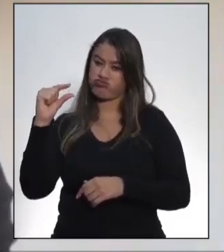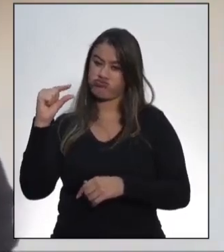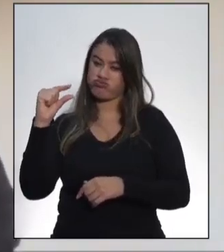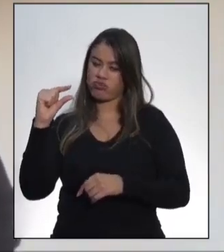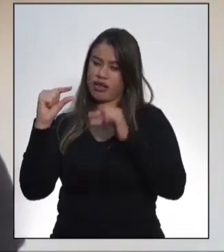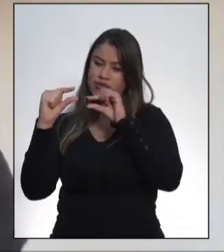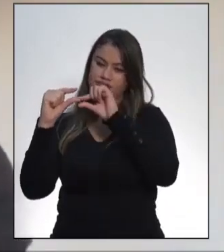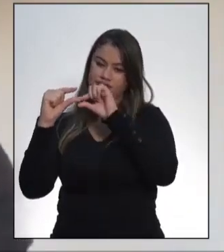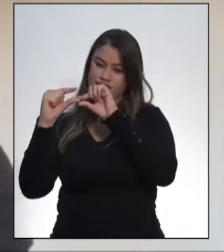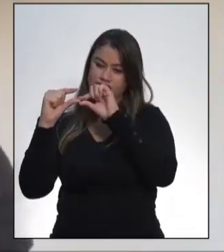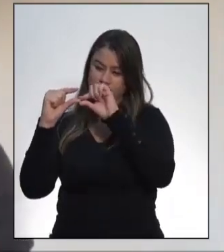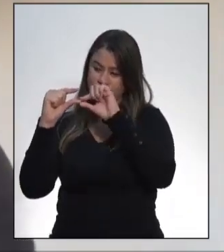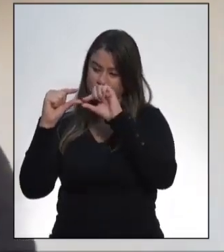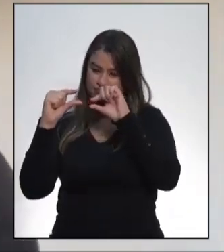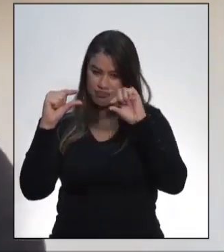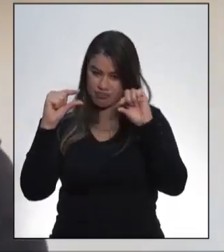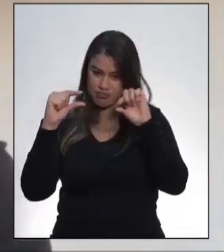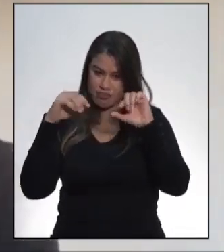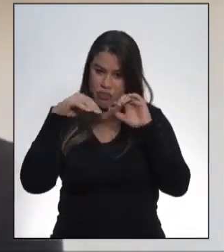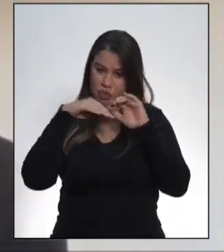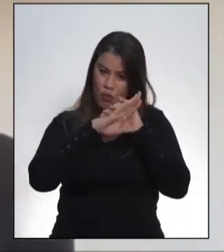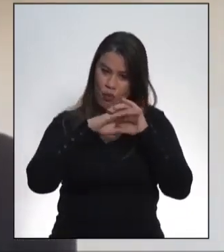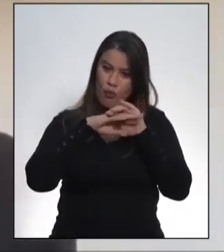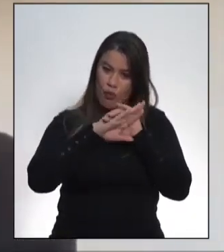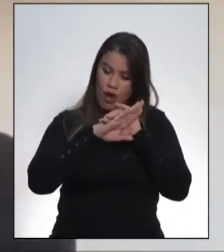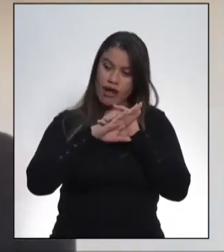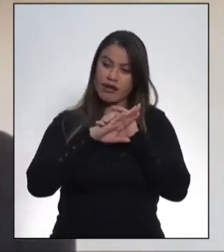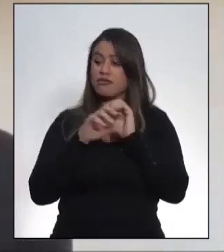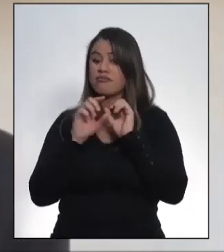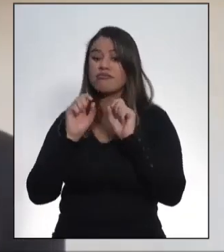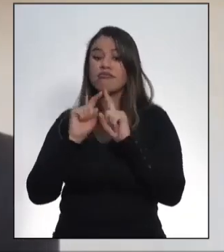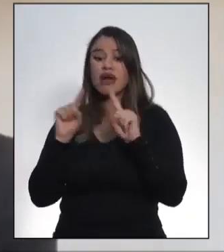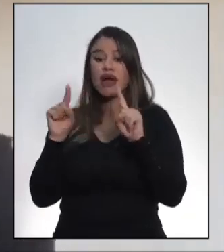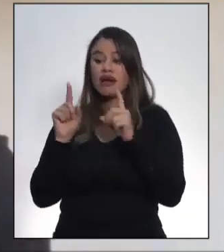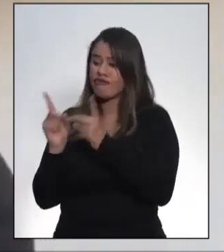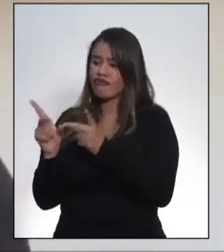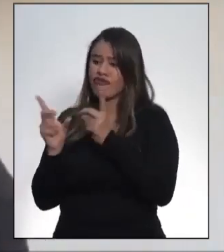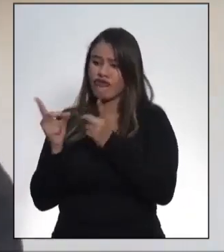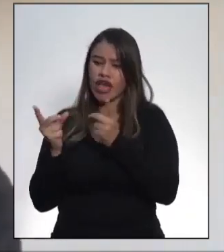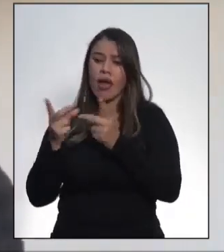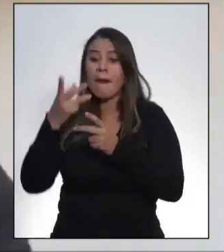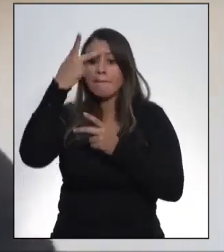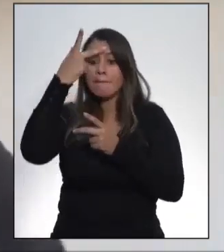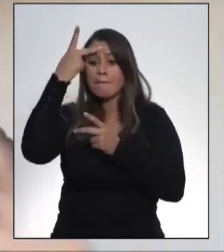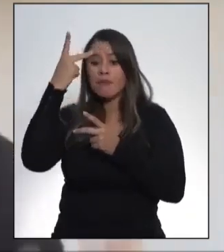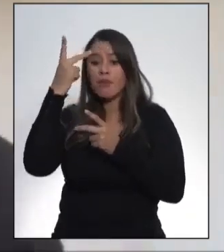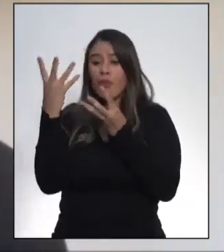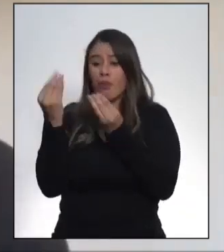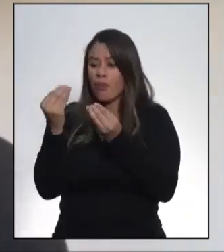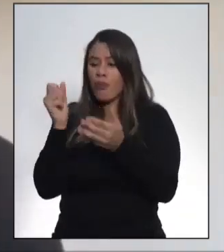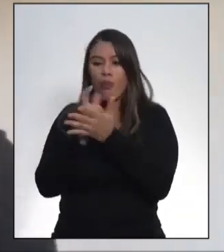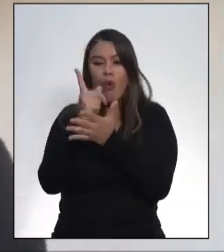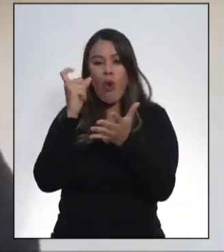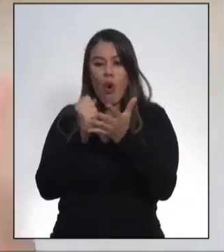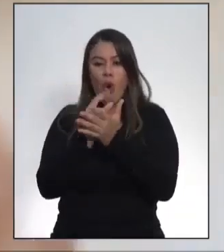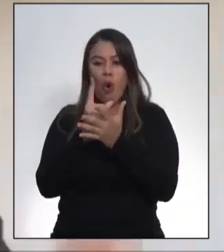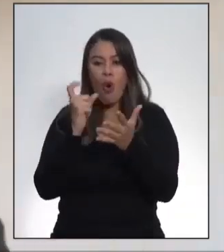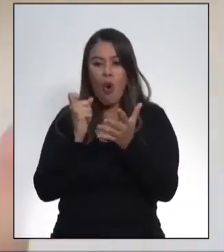margem pequenininha, mas para vender para muita gente. Ou você pode ter uma estrutura de custos